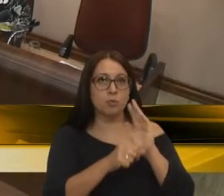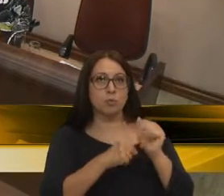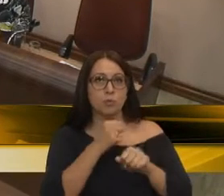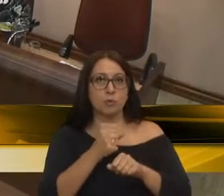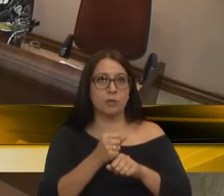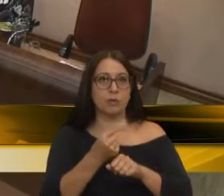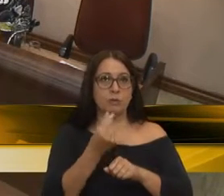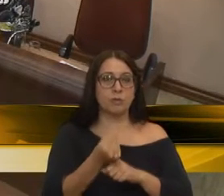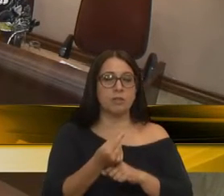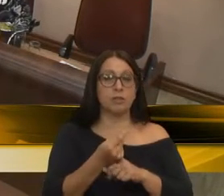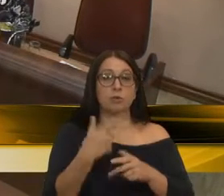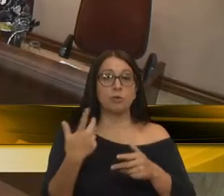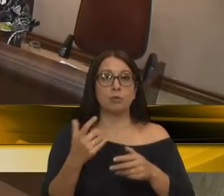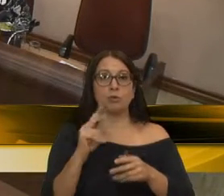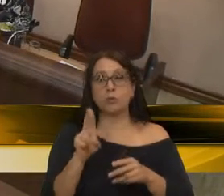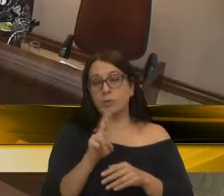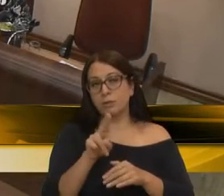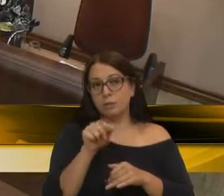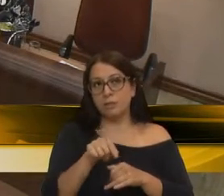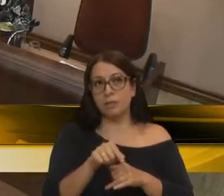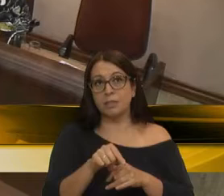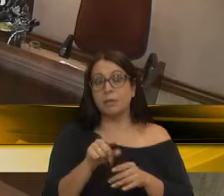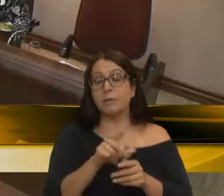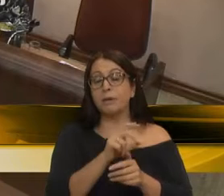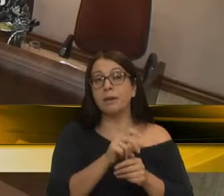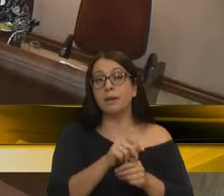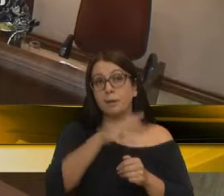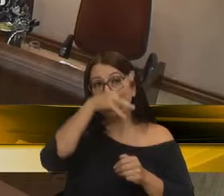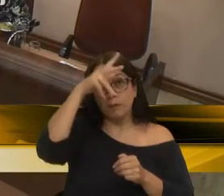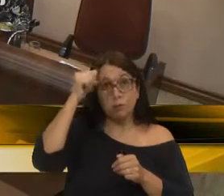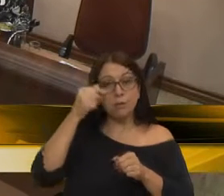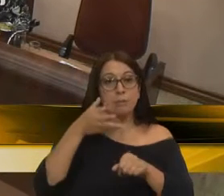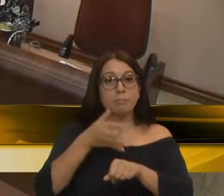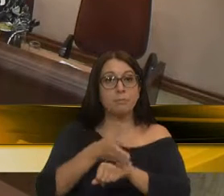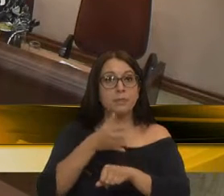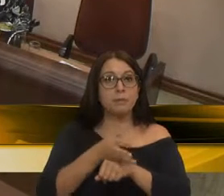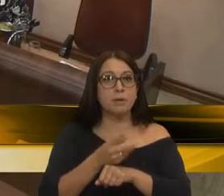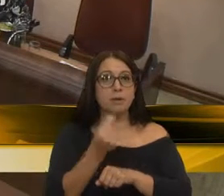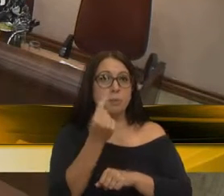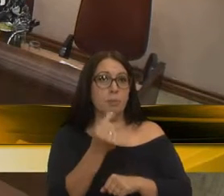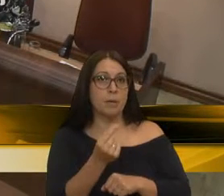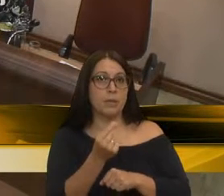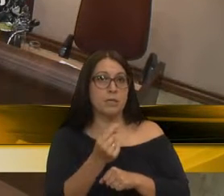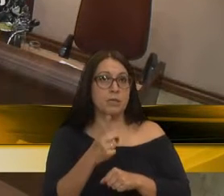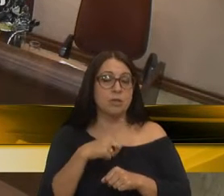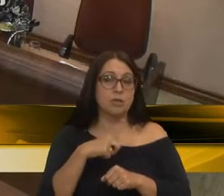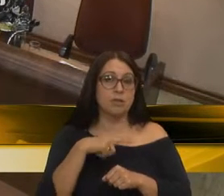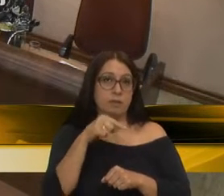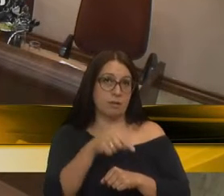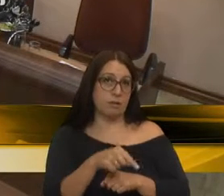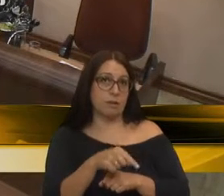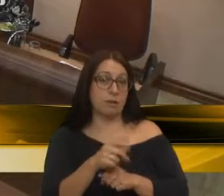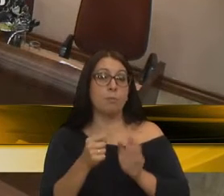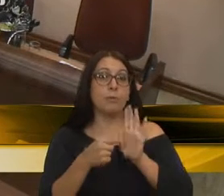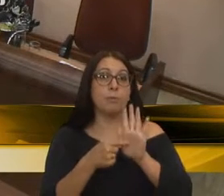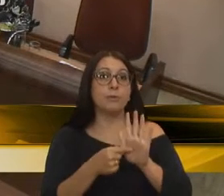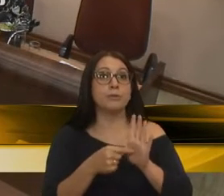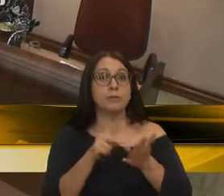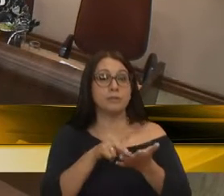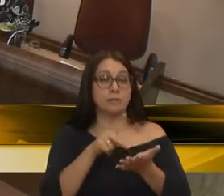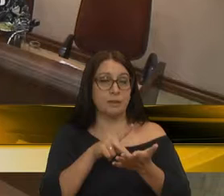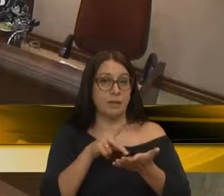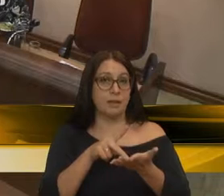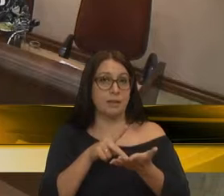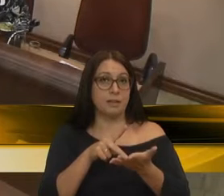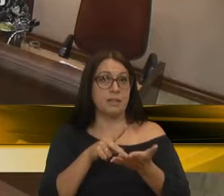dos insumos onde que o poder concedente tenha participado do preço mediante subvenção posto que o fato é que